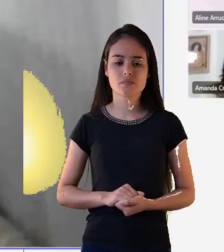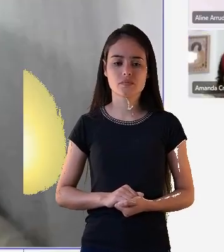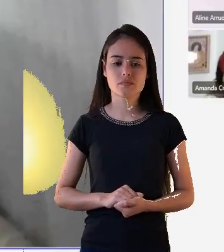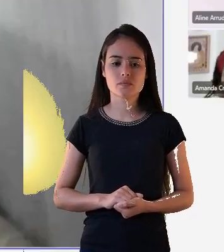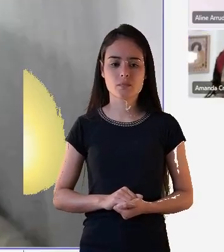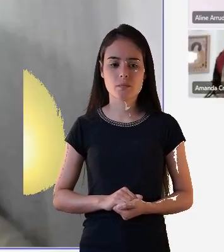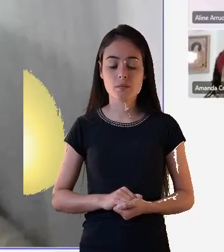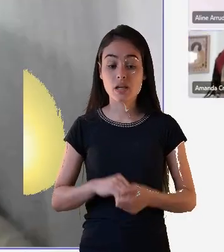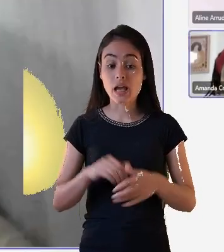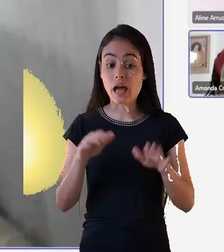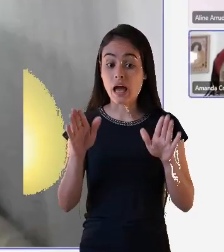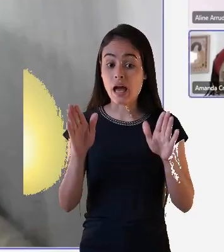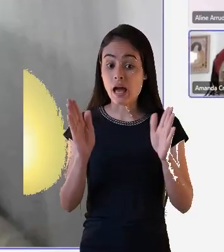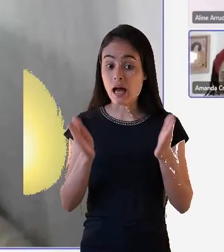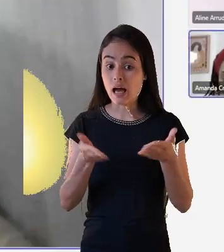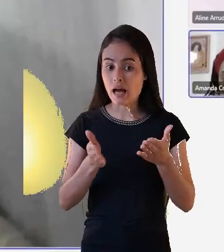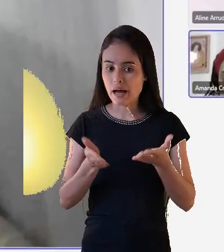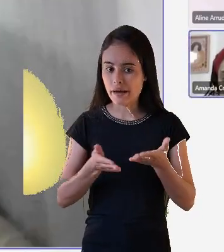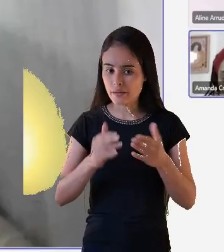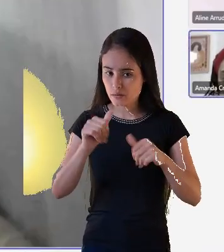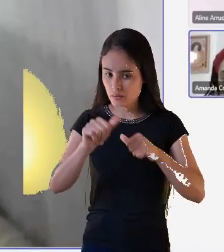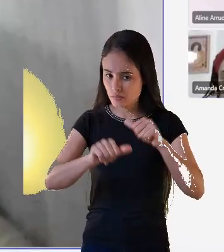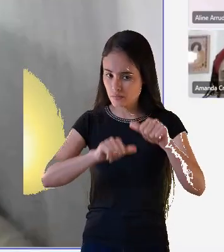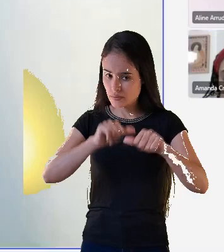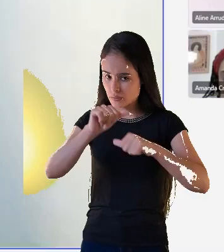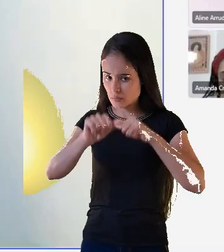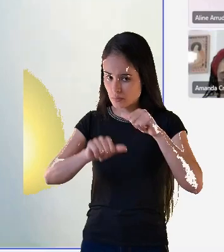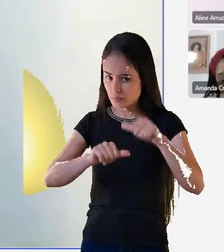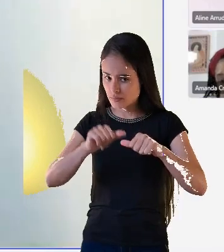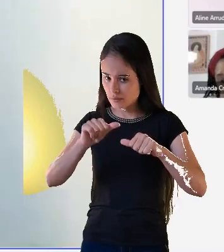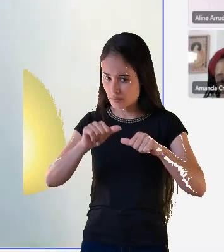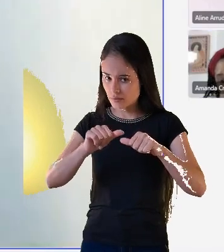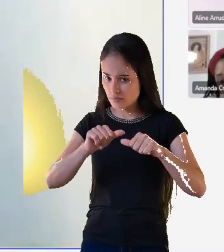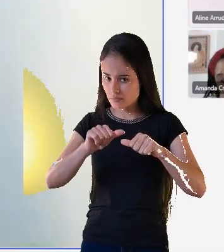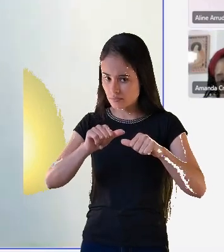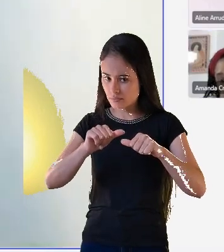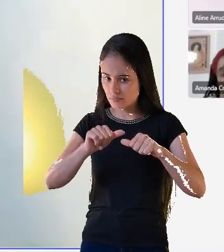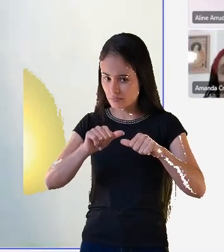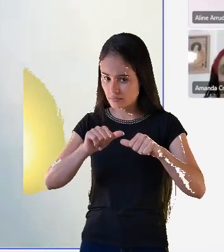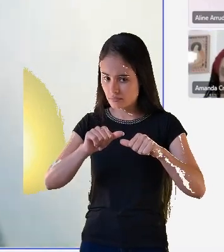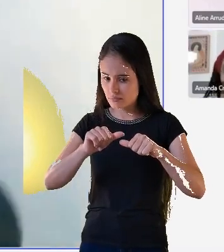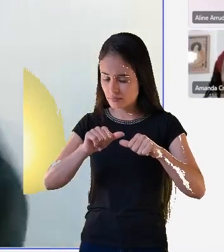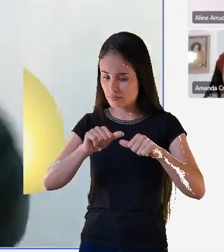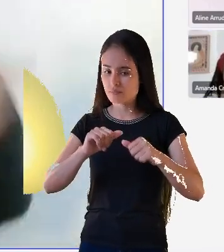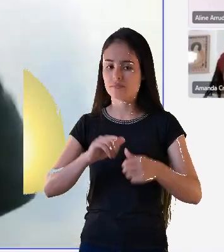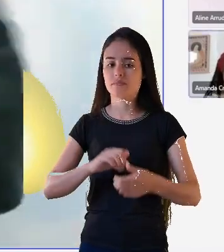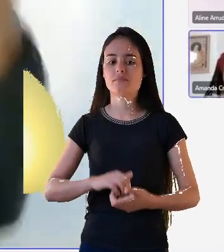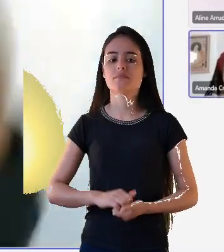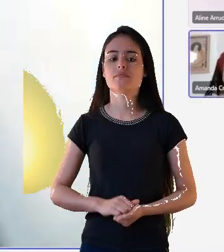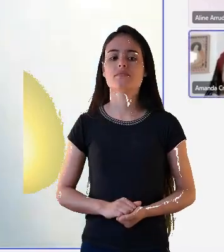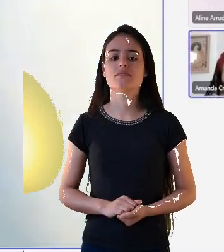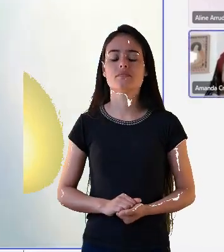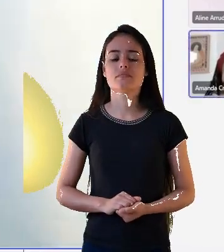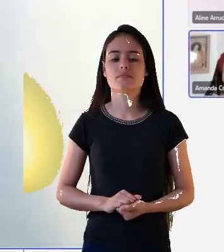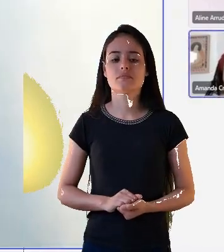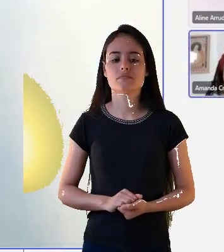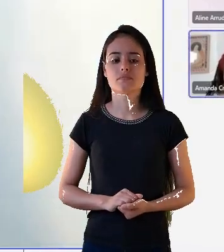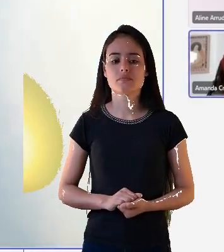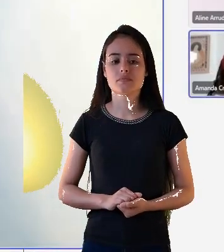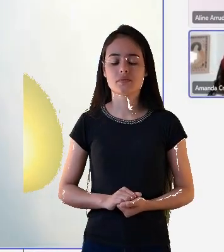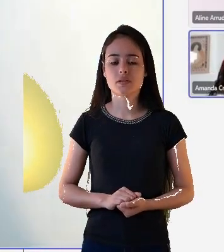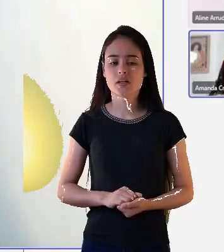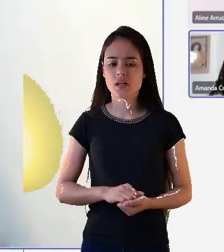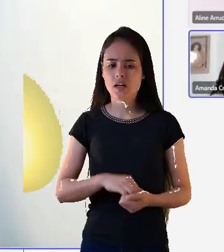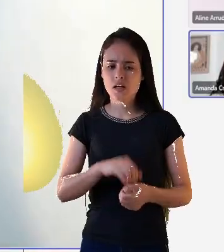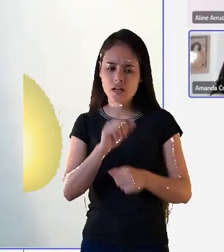Amanda, Oi. questão do Paulo. Vamos fazer a transição de sala, que aí a gente Tá. segura até o final para